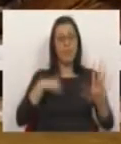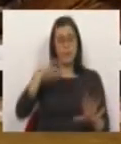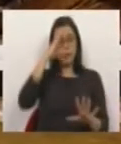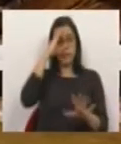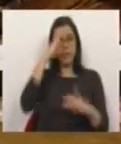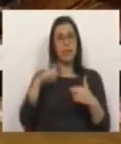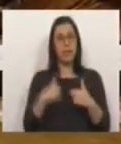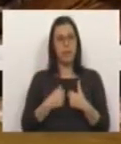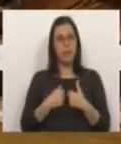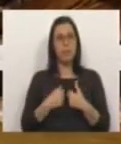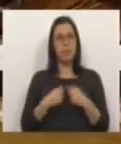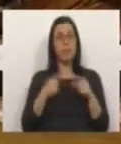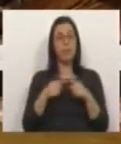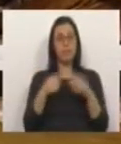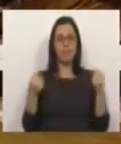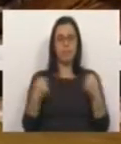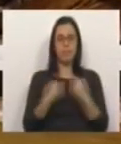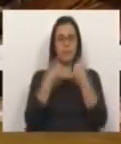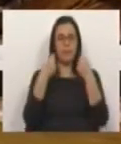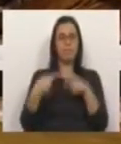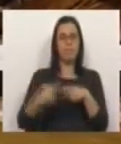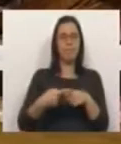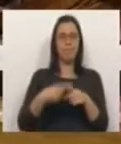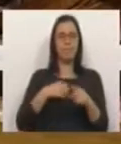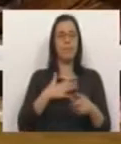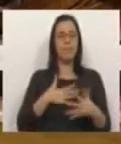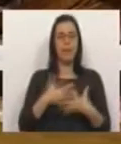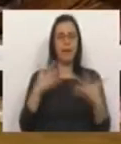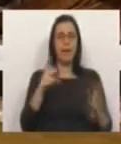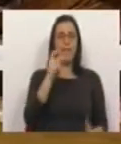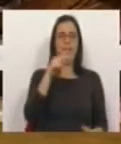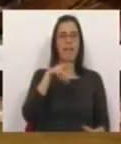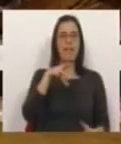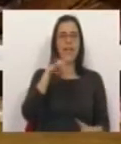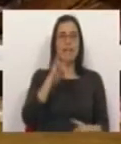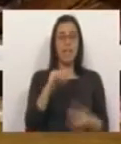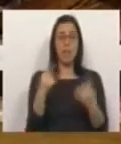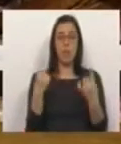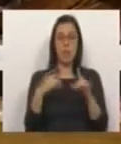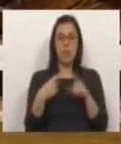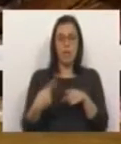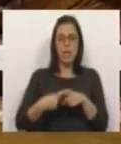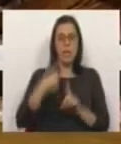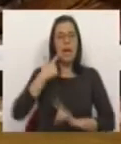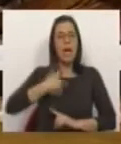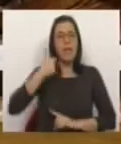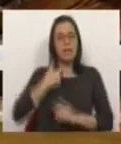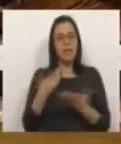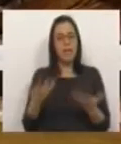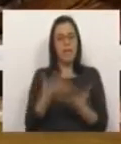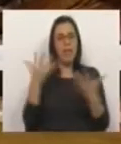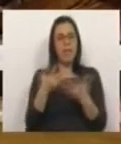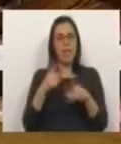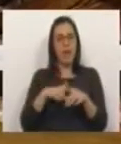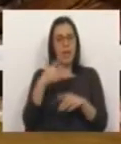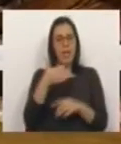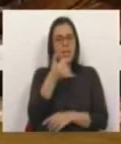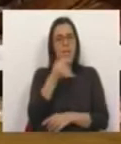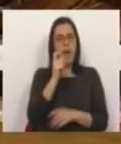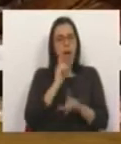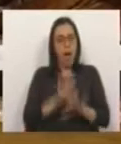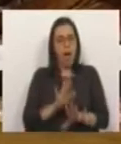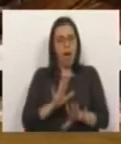sabemos que é a que colide com os interesses da multinacional Vinci, apenas interessada em maximizar durante